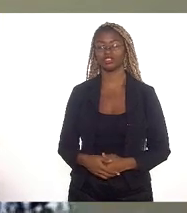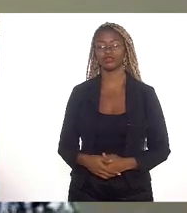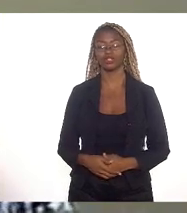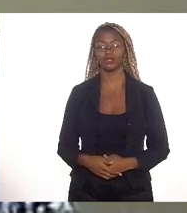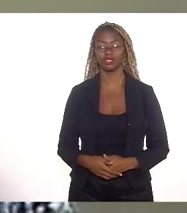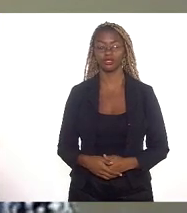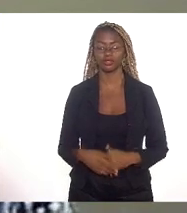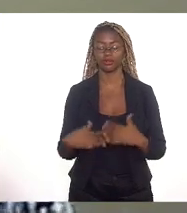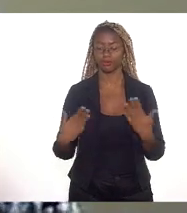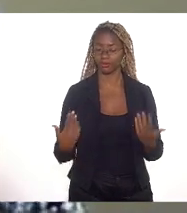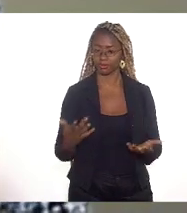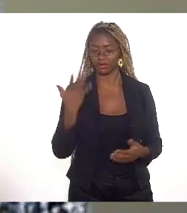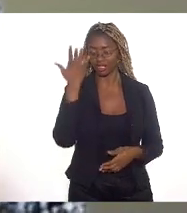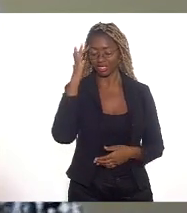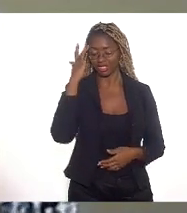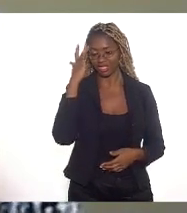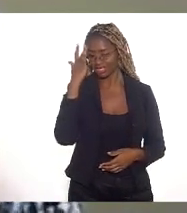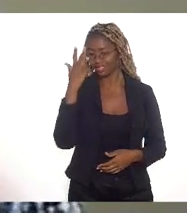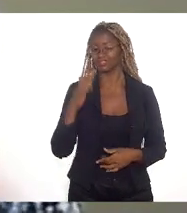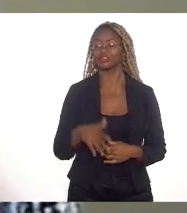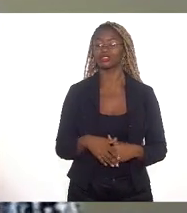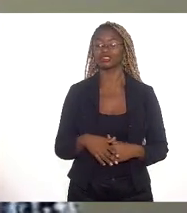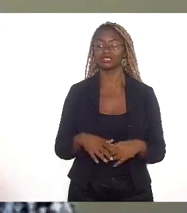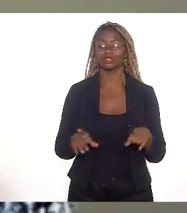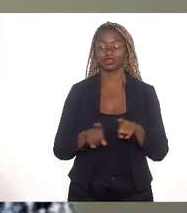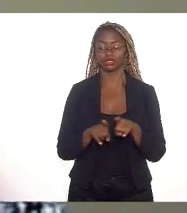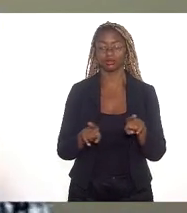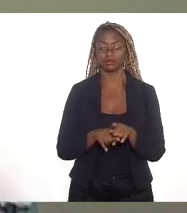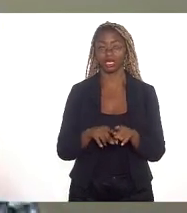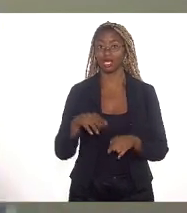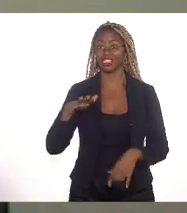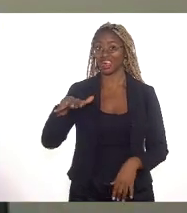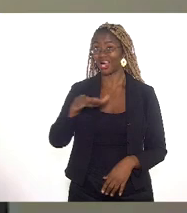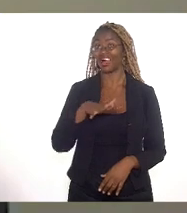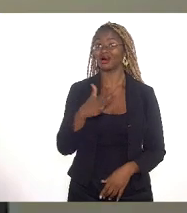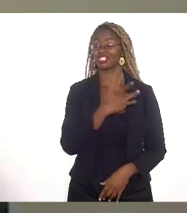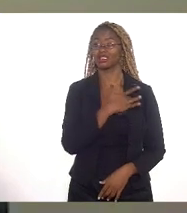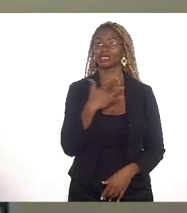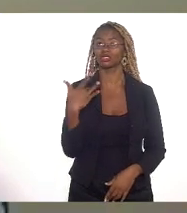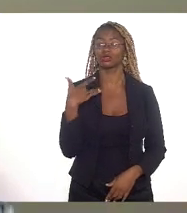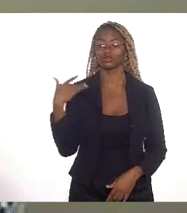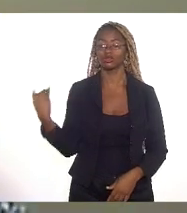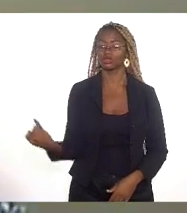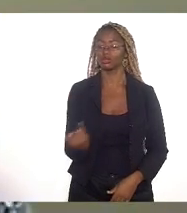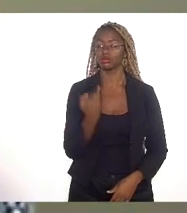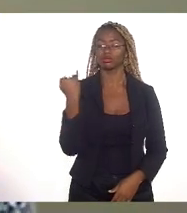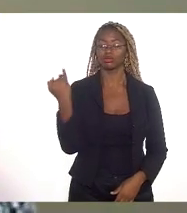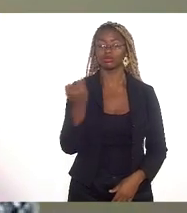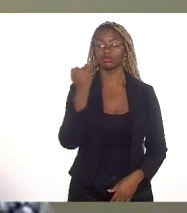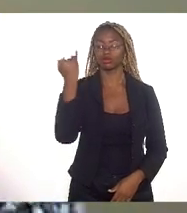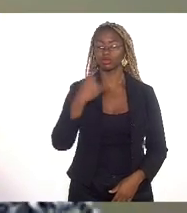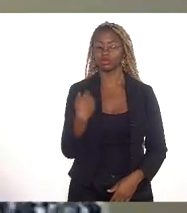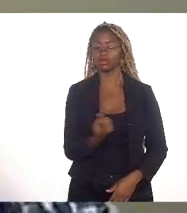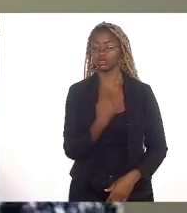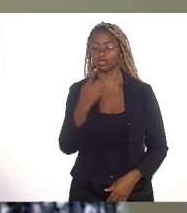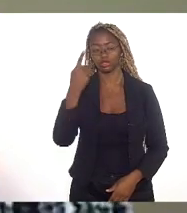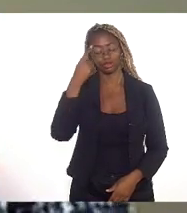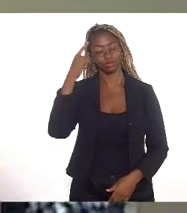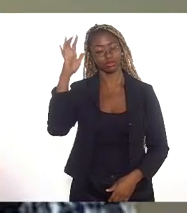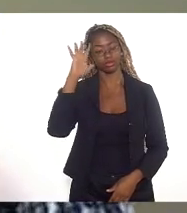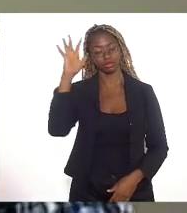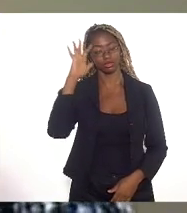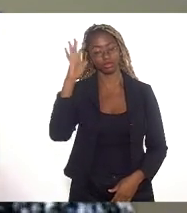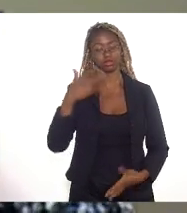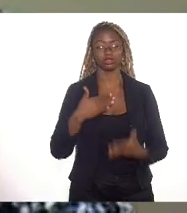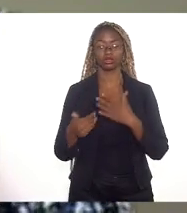Acho que até a questão da saúde é fundamental para que a gente possa pensar em